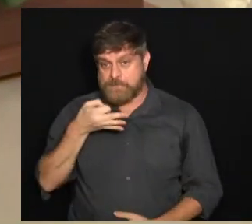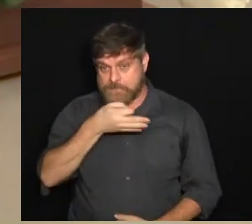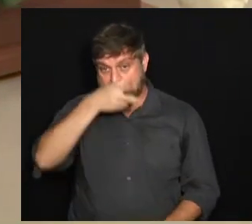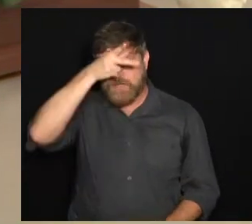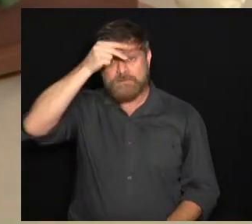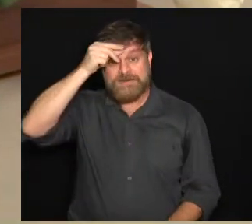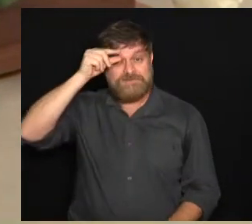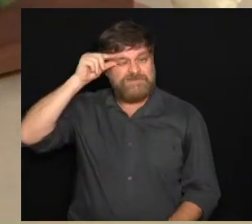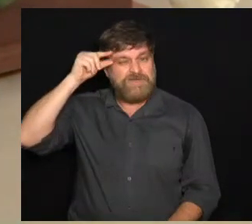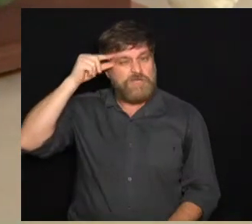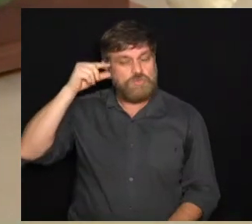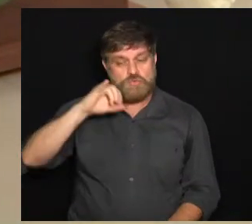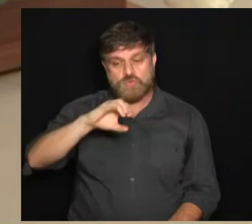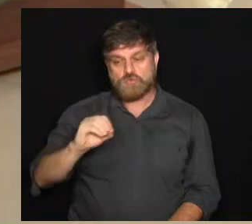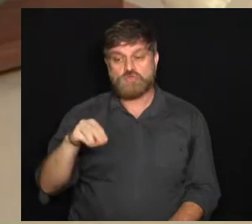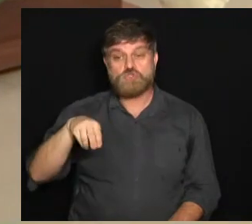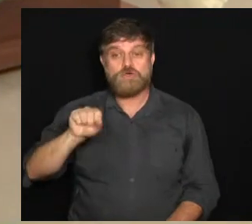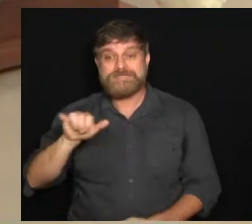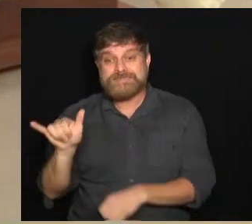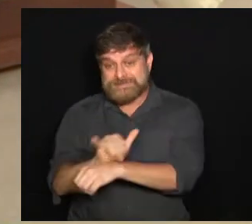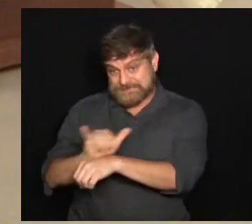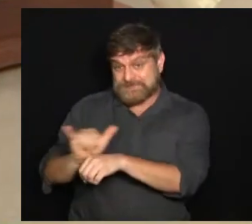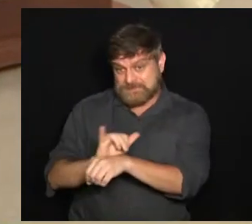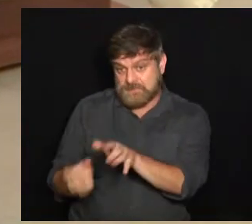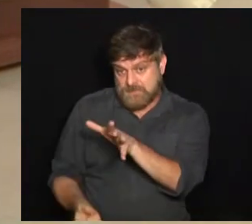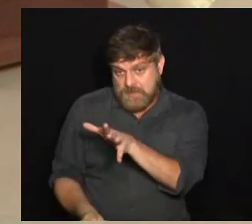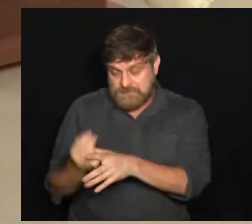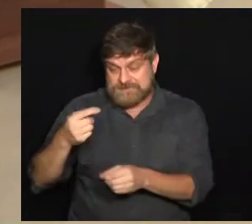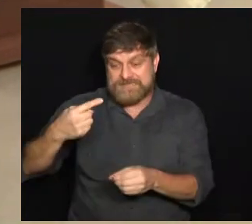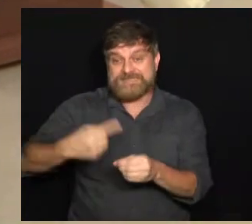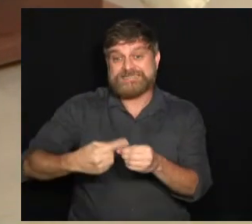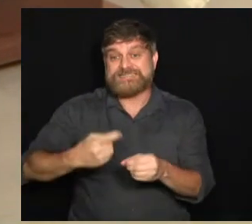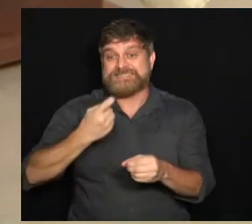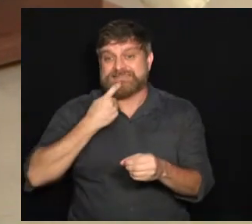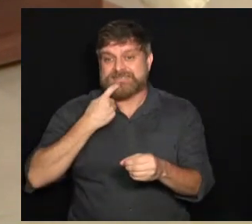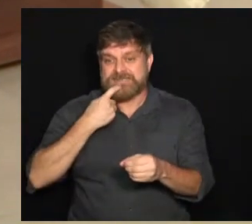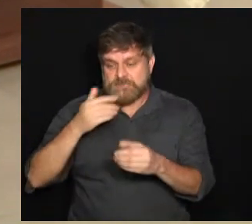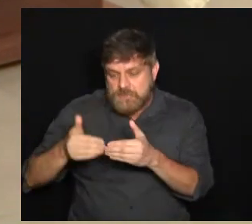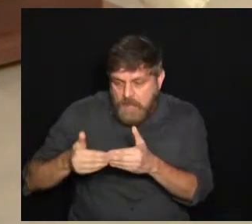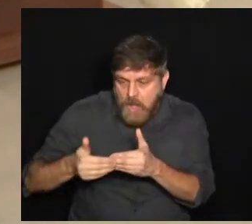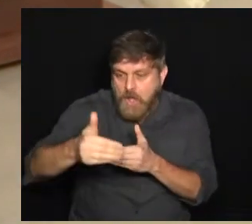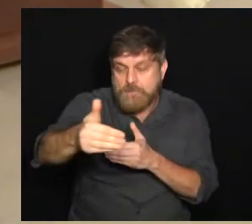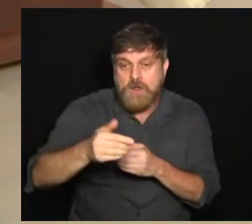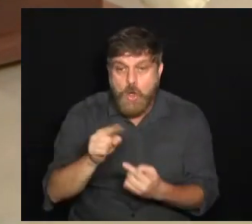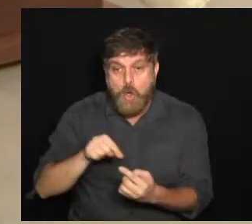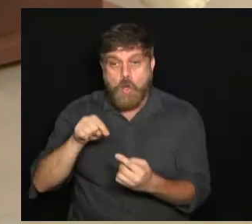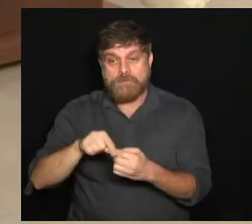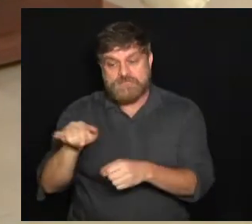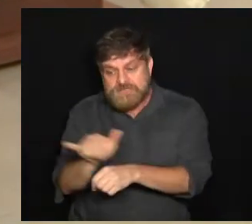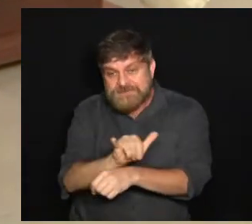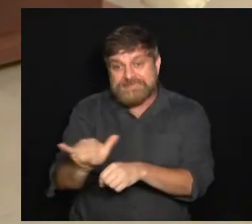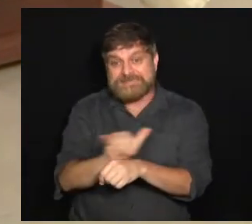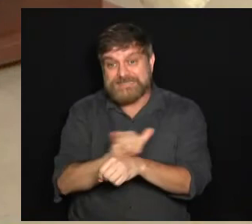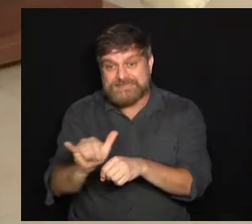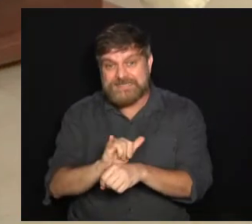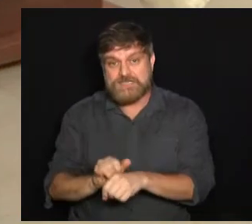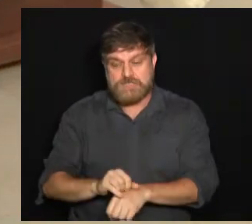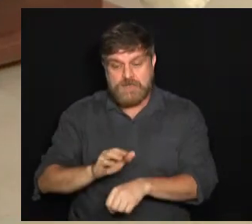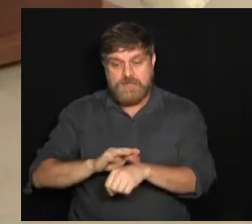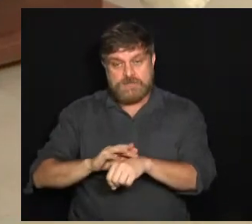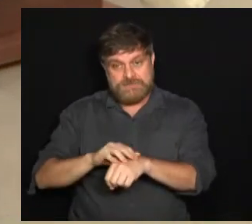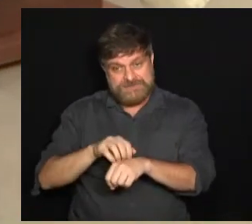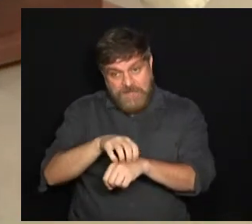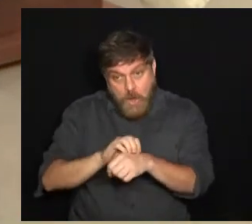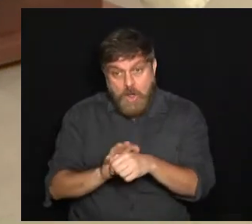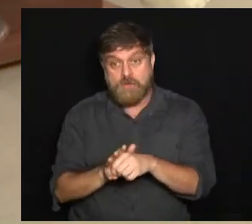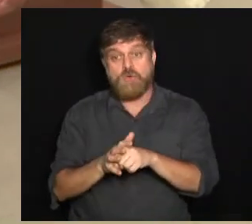Jonas Donizete sobre medidas que serão tomadas aqui em Campinas para a precaução e algumas medidas também para se